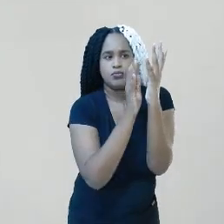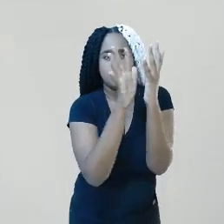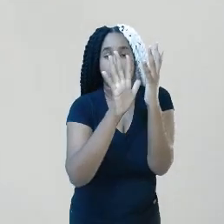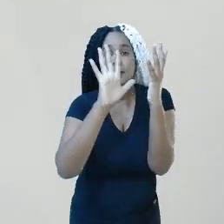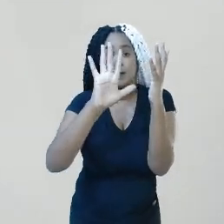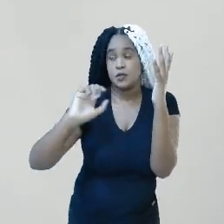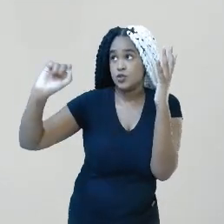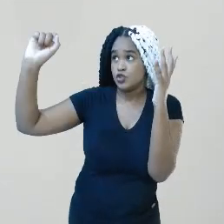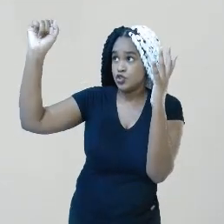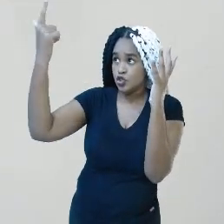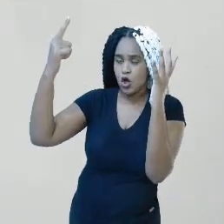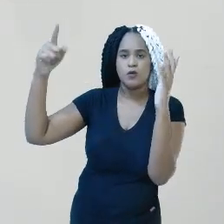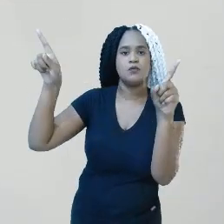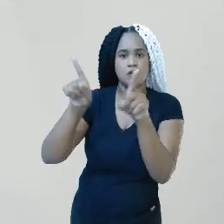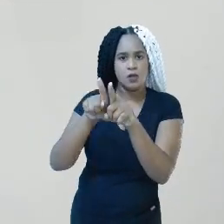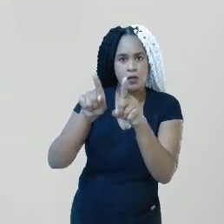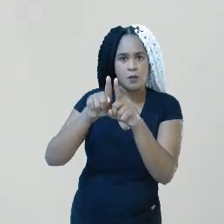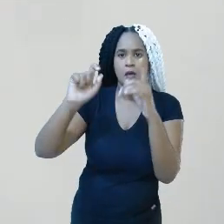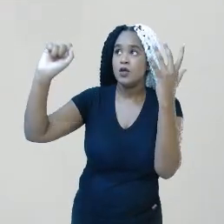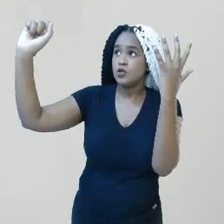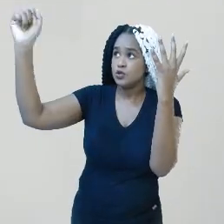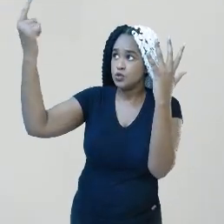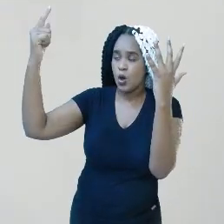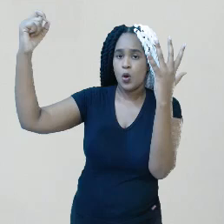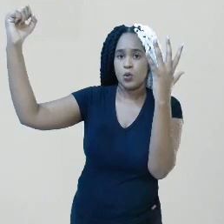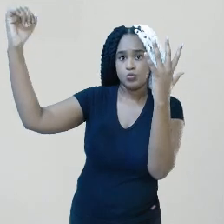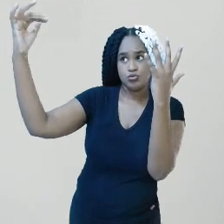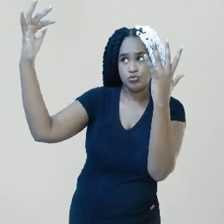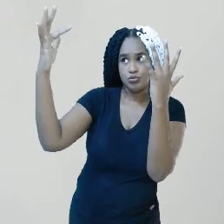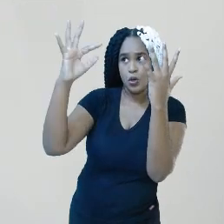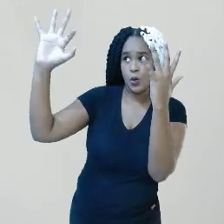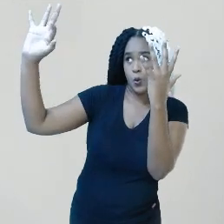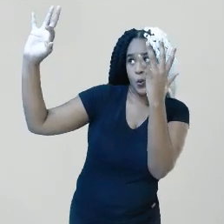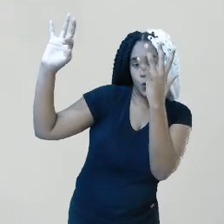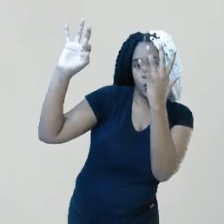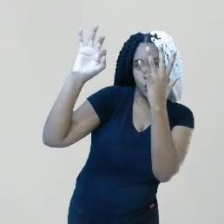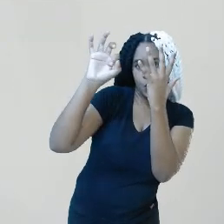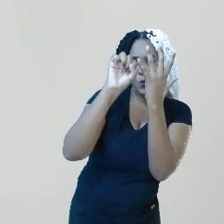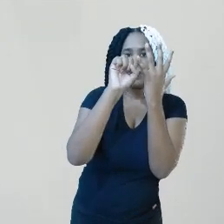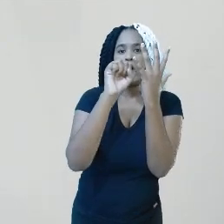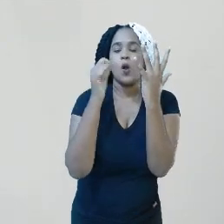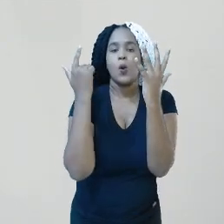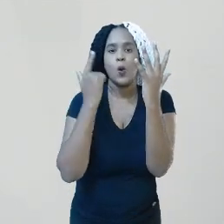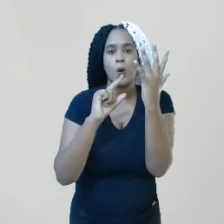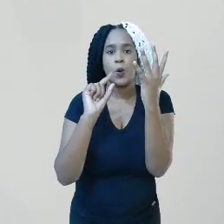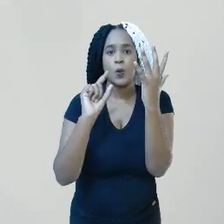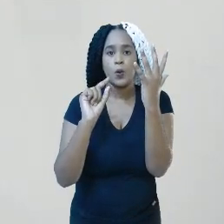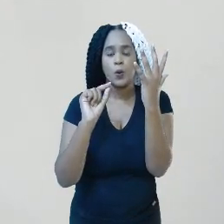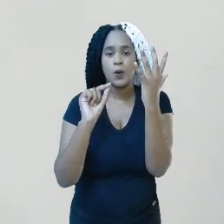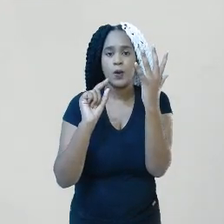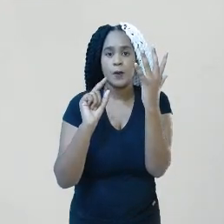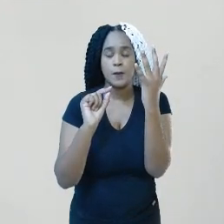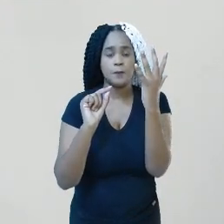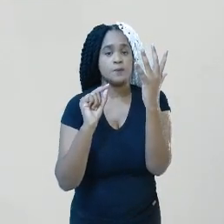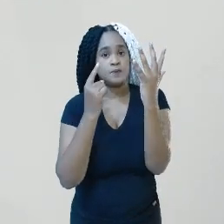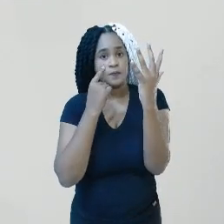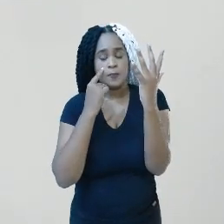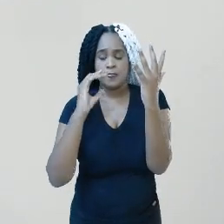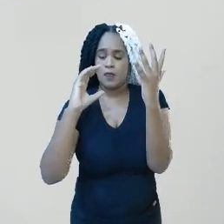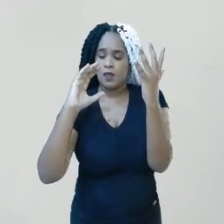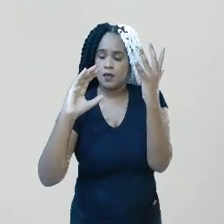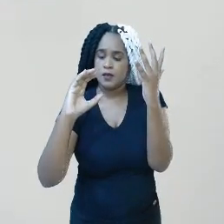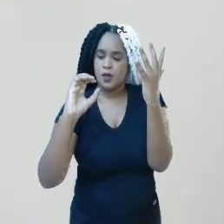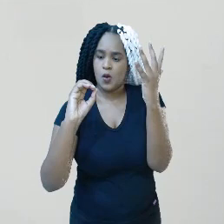do sol, ela já pegou gás carbônico que tem na natureza, que é esse gás que a gente joga fora quando respira. Porque a gente tem